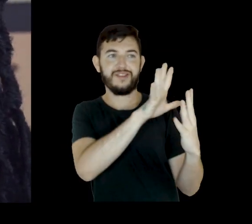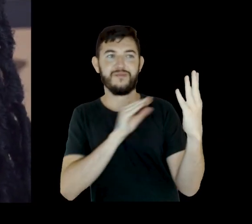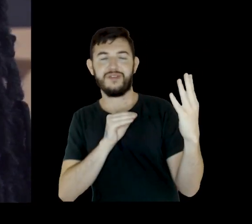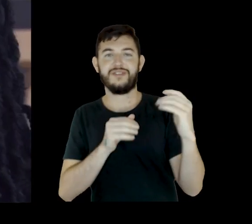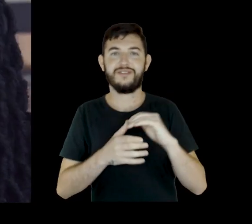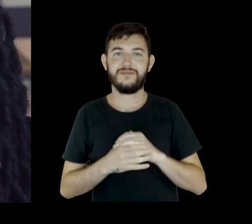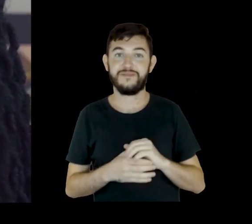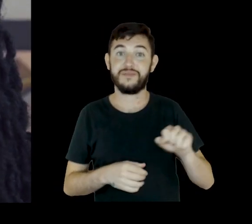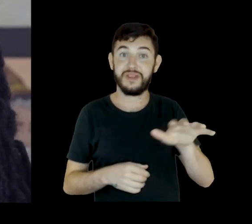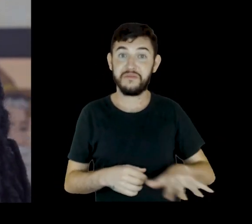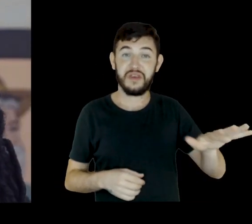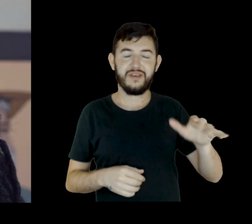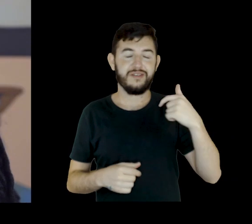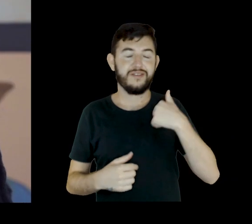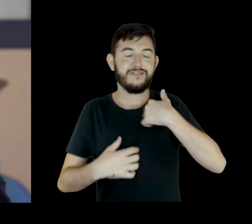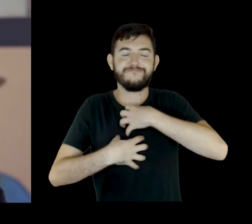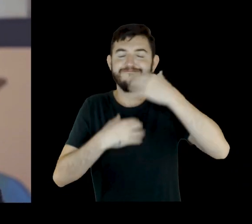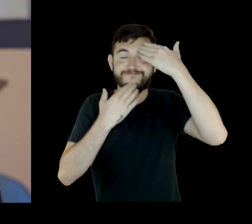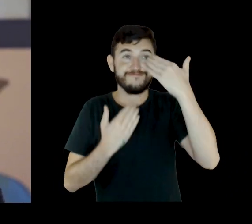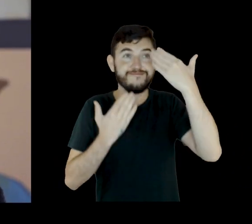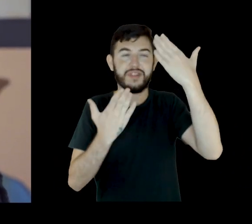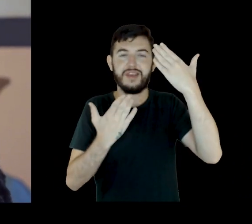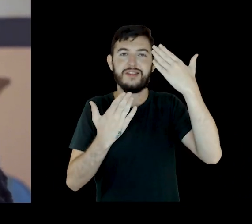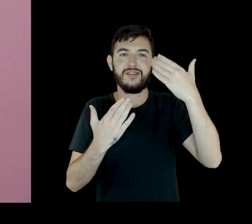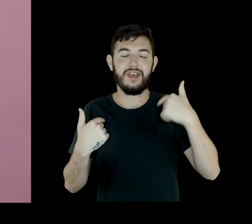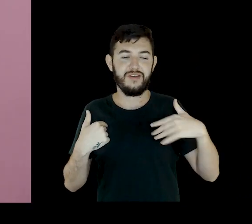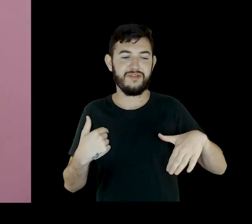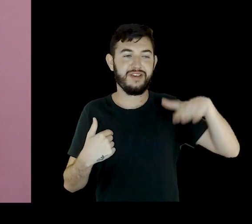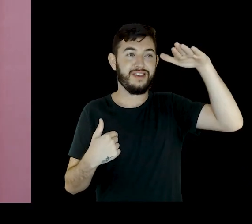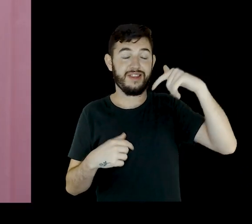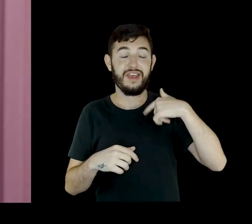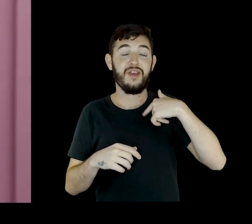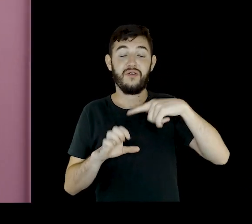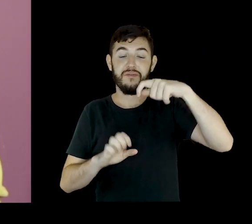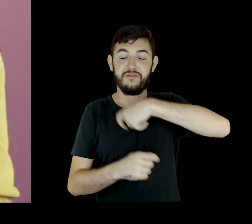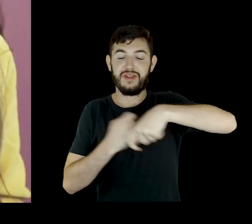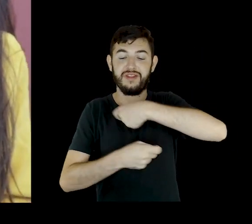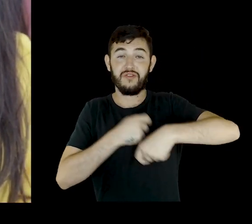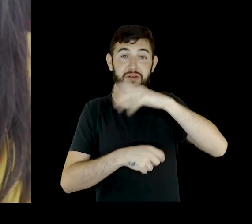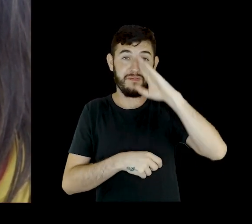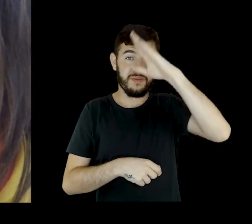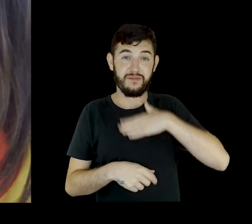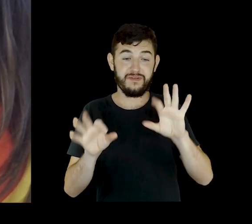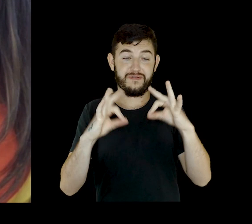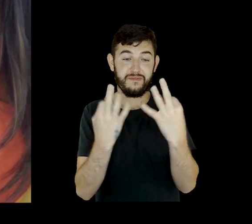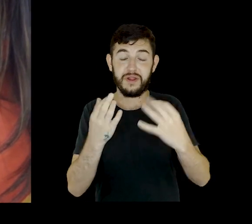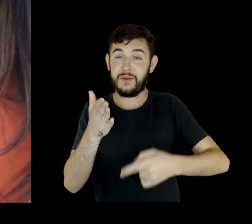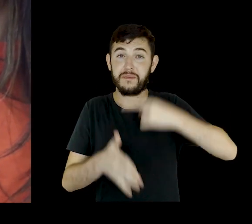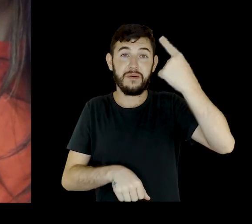agradeço por esse bairro. Tudo que eu sou hoje em dia é por esse bairro, né? Eu sou a primeira empreendedora da minha família, mulher